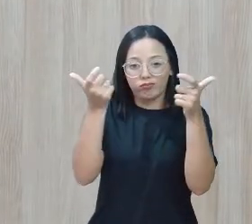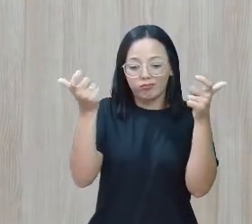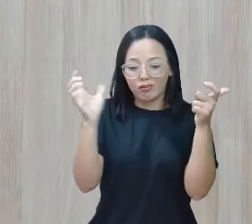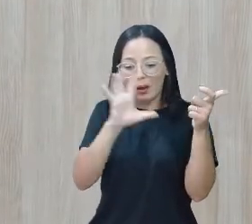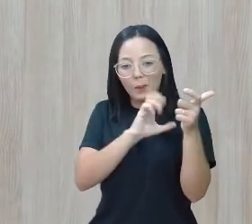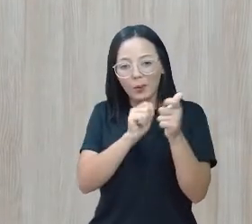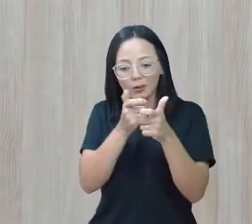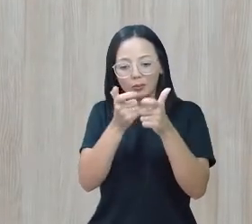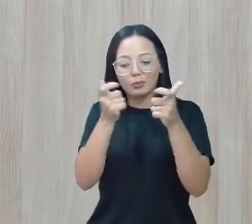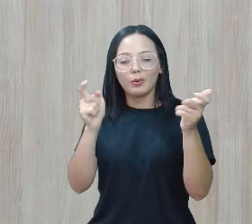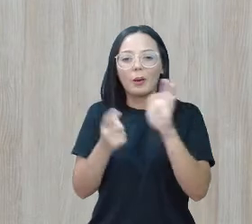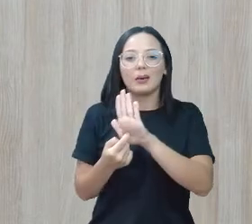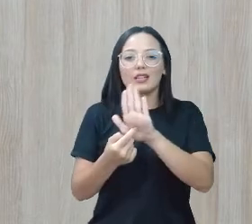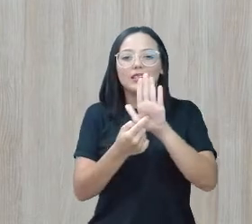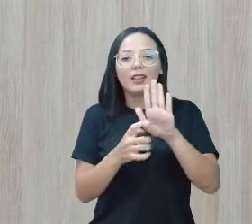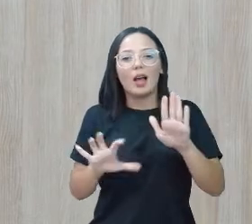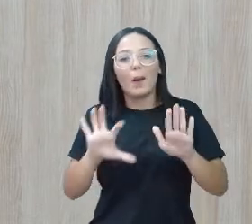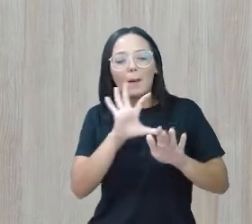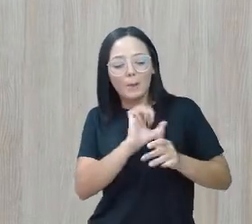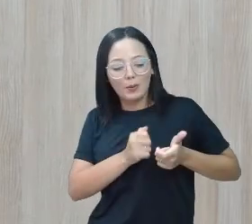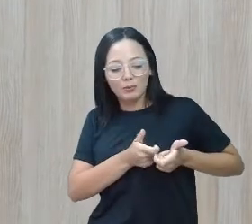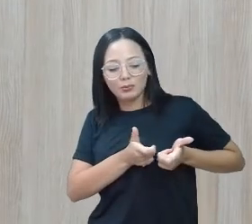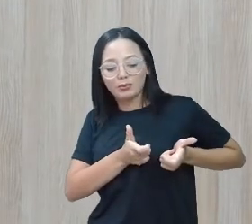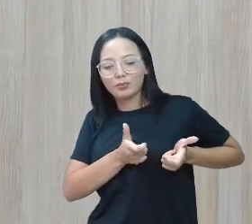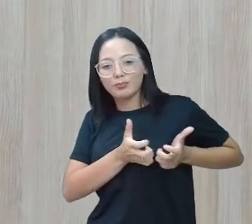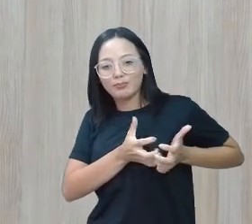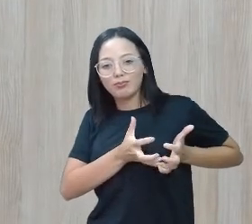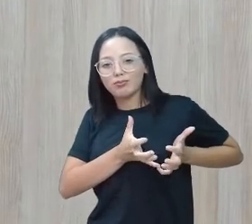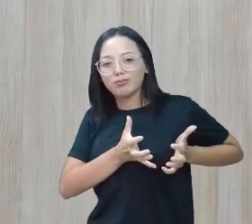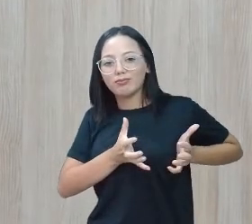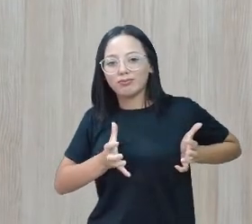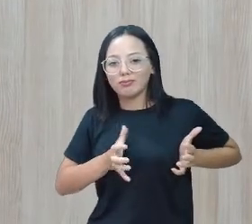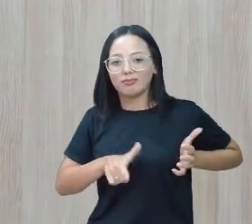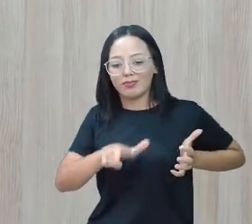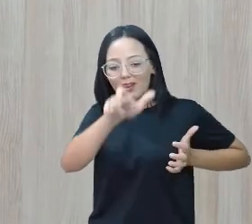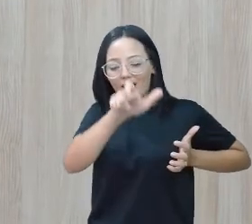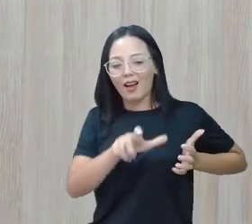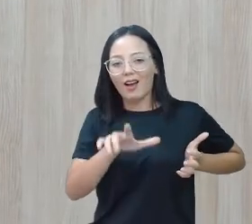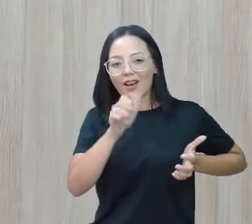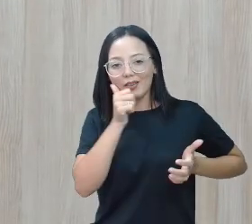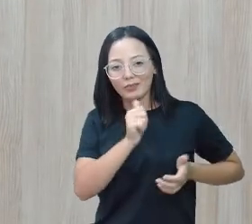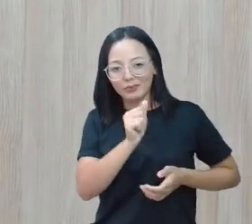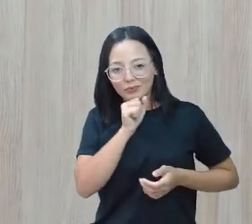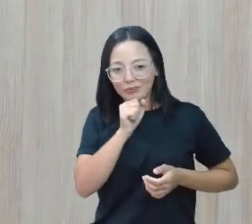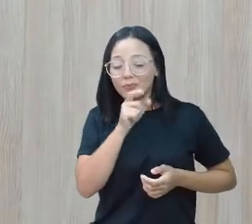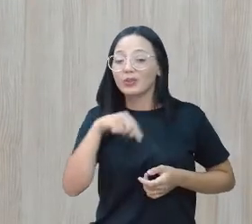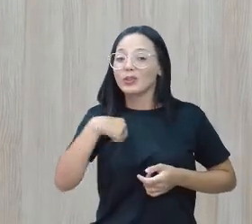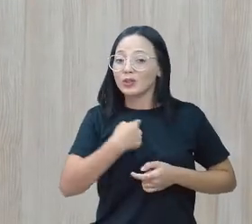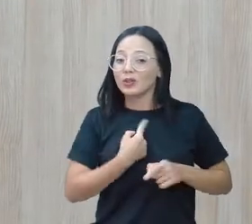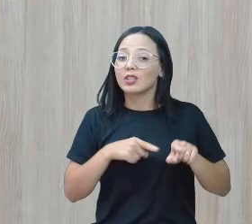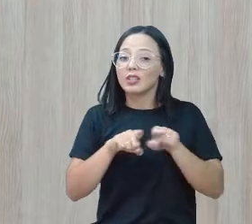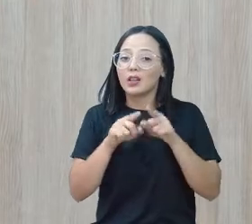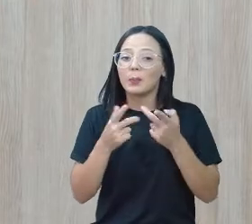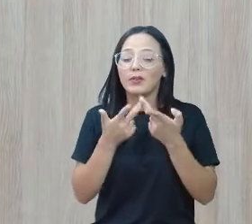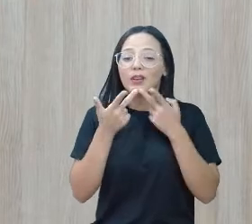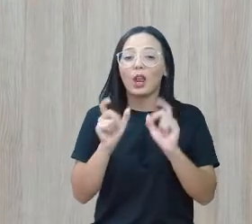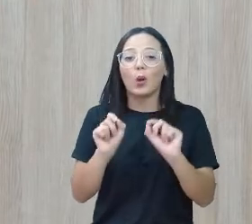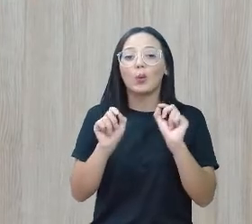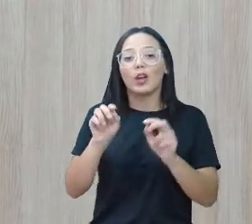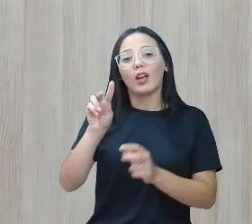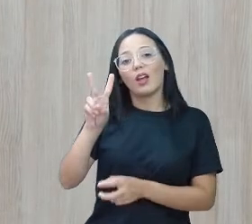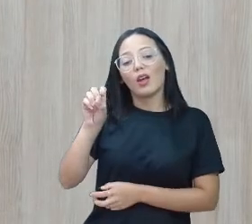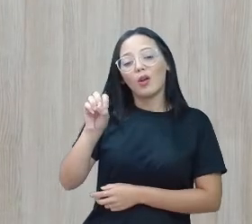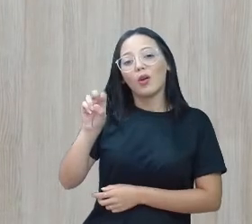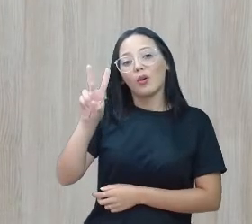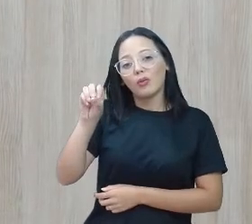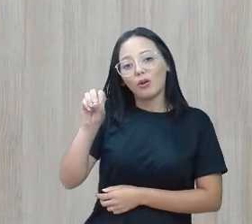gigante, representa tanto amor, não é? Por esta avó. E aí podemos falar também vovozão, não é?